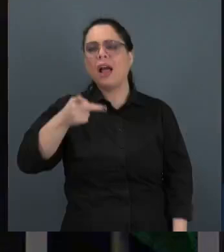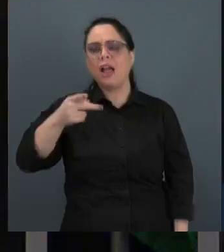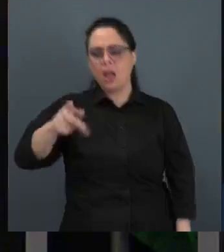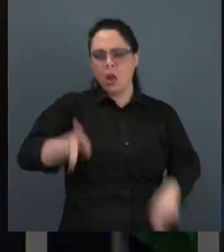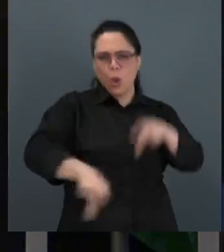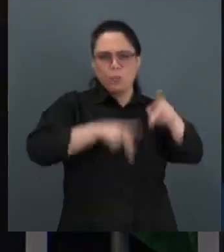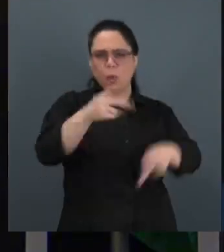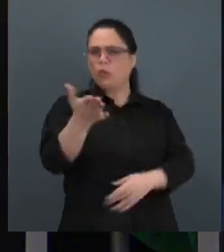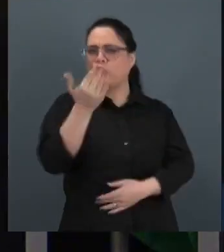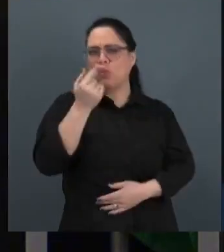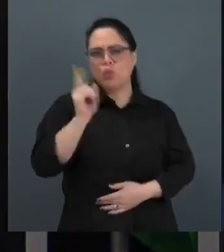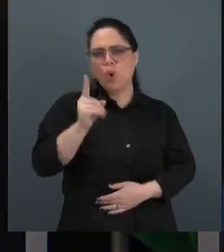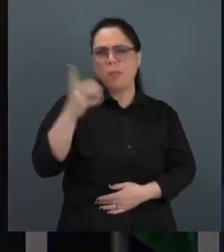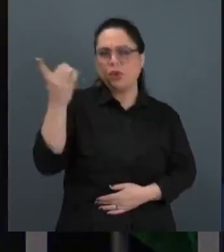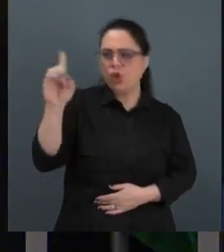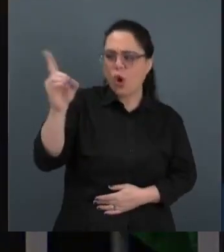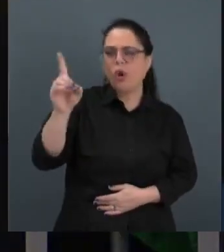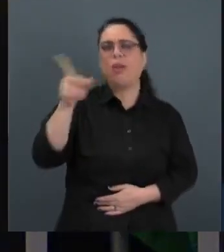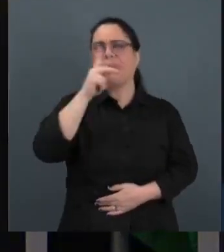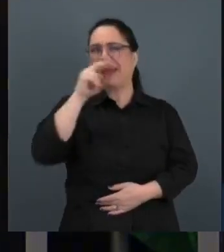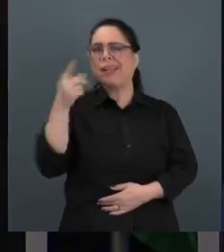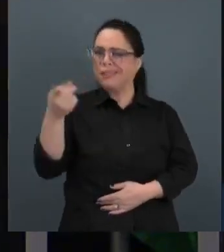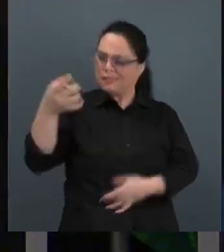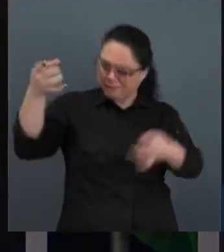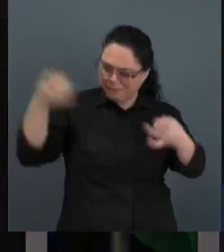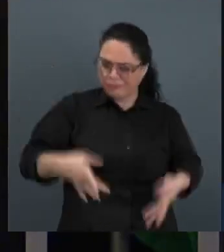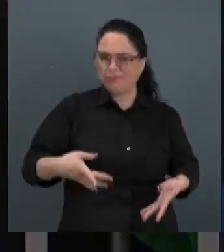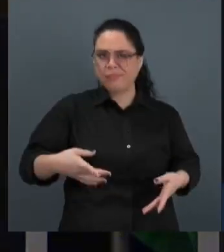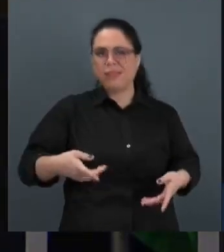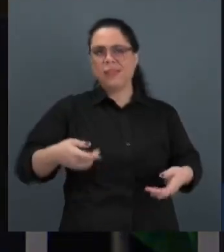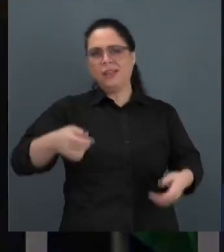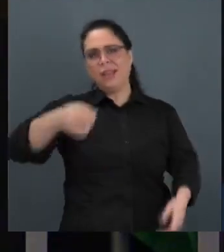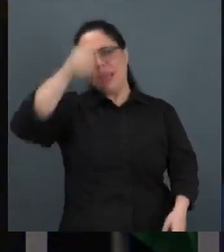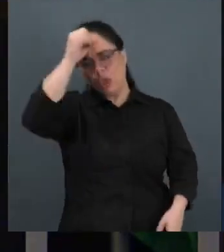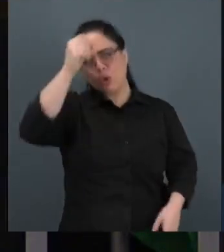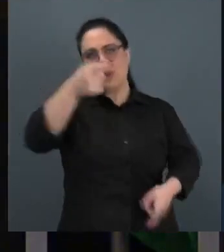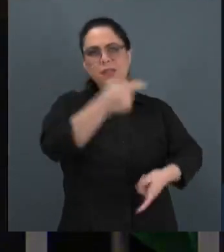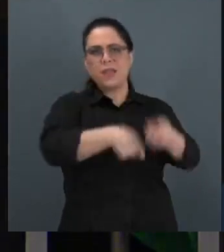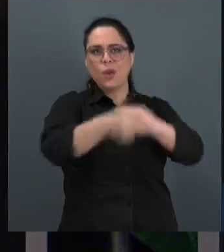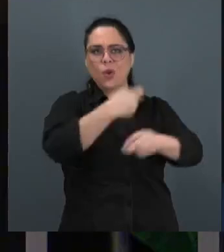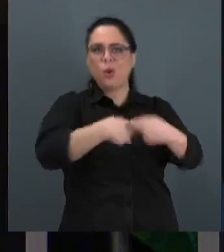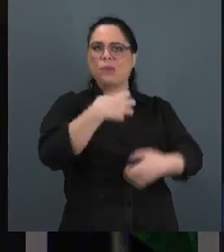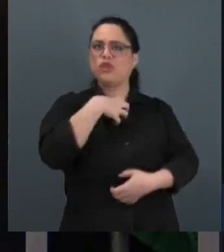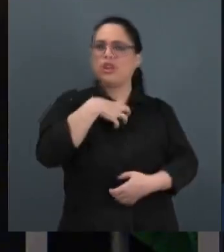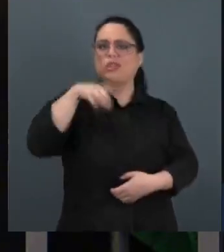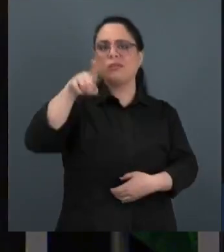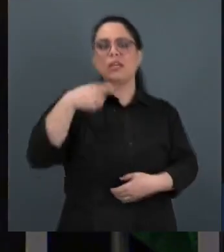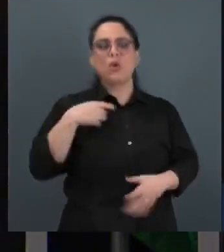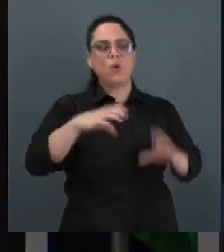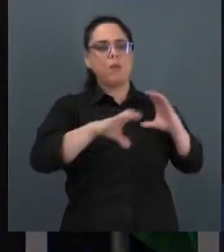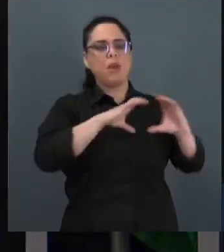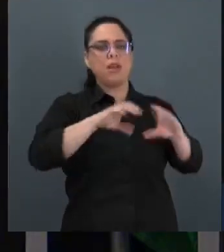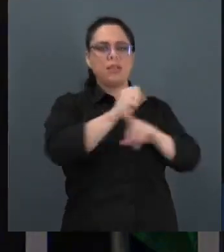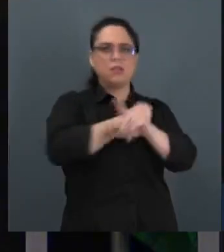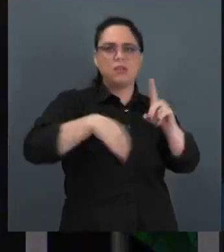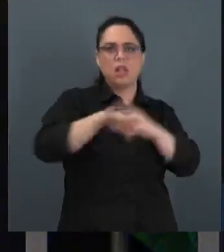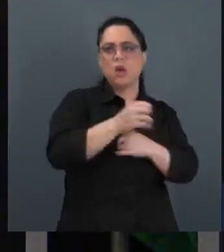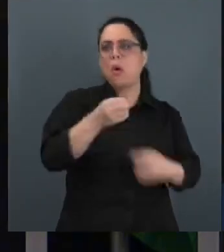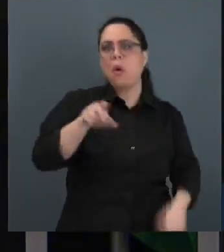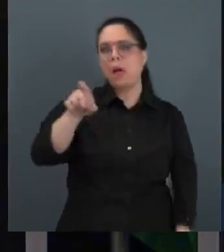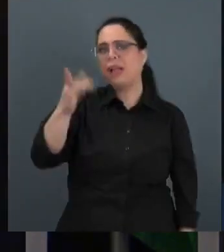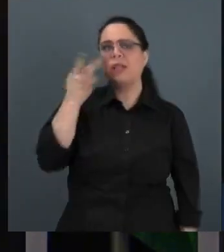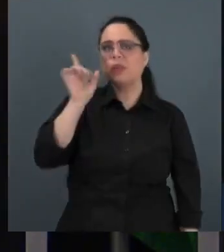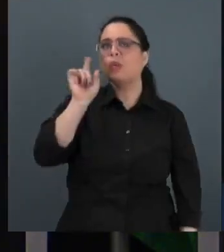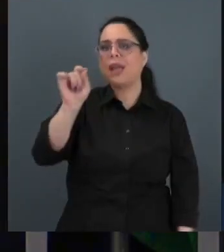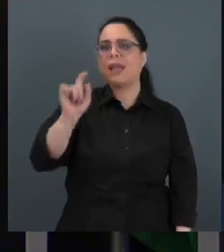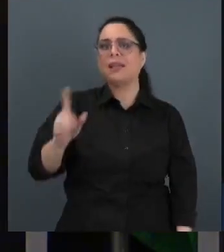uma ignorância econômica e é um desplante na forma como ele se comunica com a sociedade. Ou ele não sabe que o trigo,